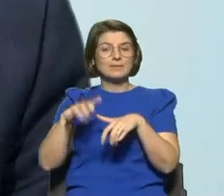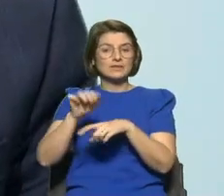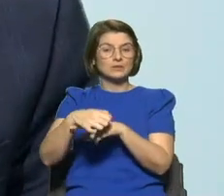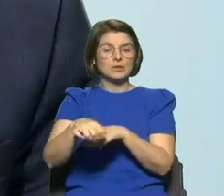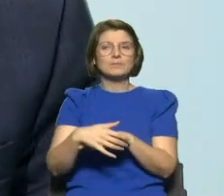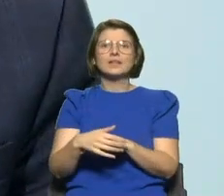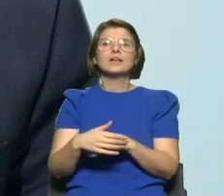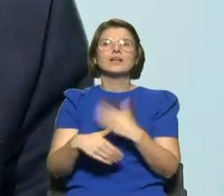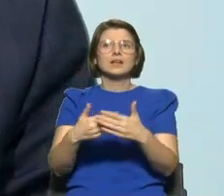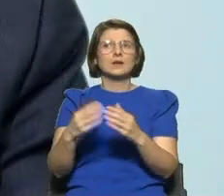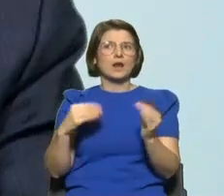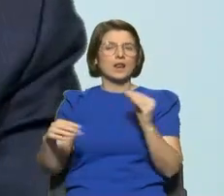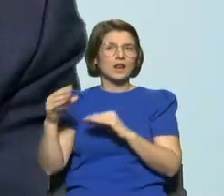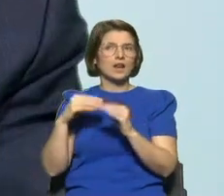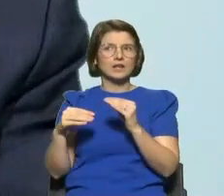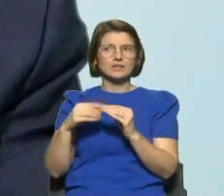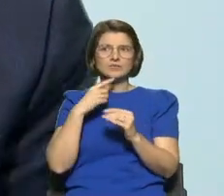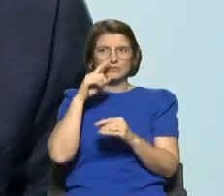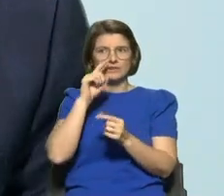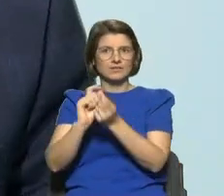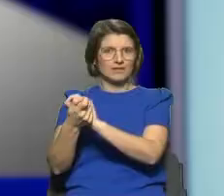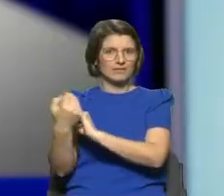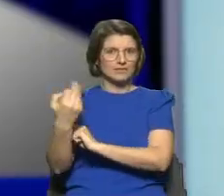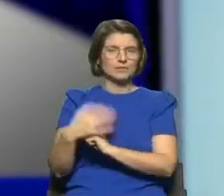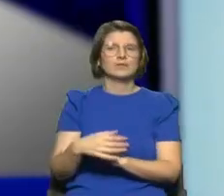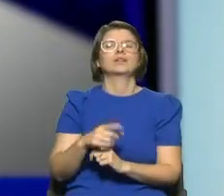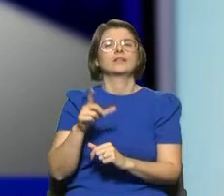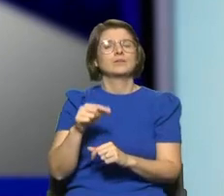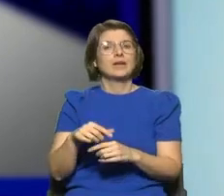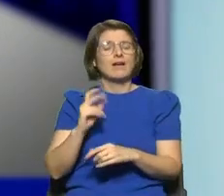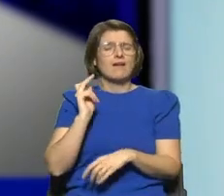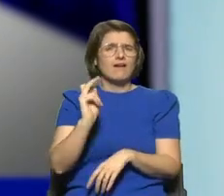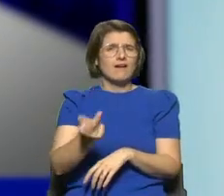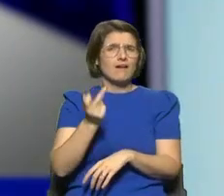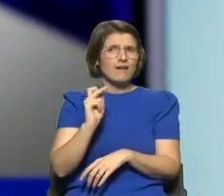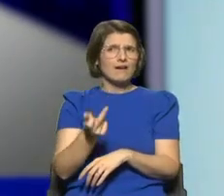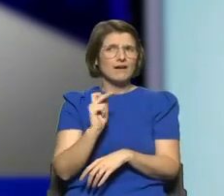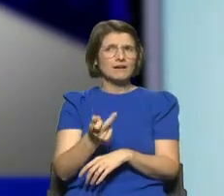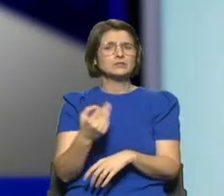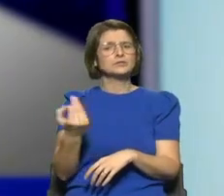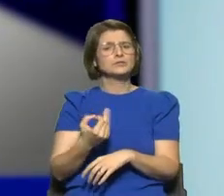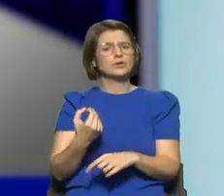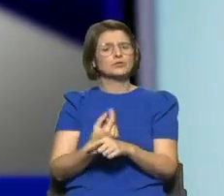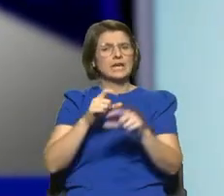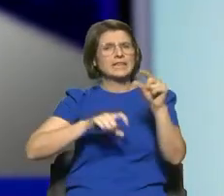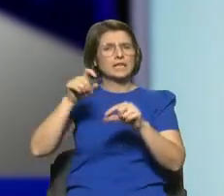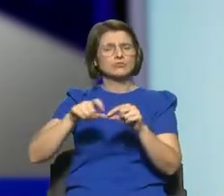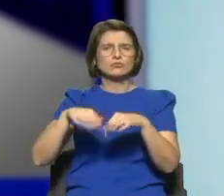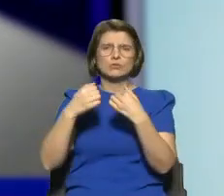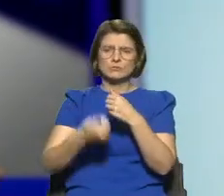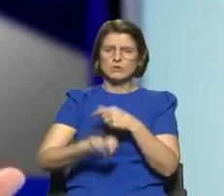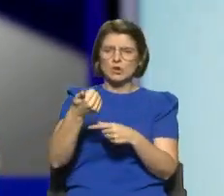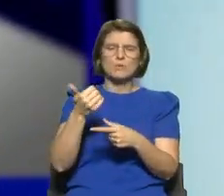segundo lugar há uma degradação indica sociais depois de anos em que se melhoraram indicadores sociais como